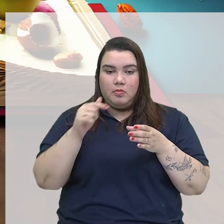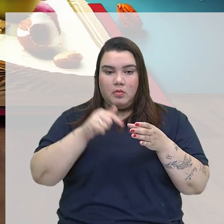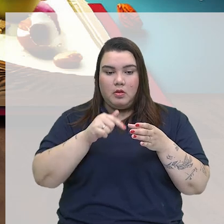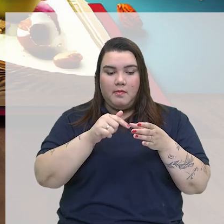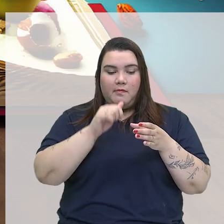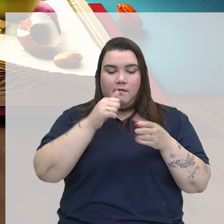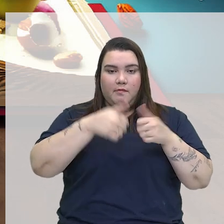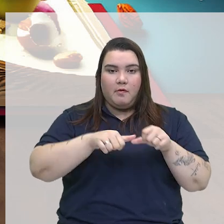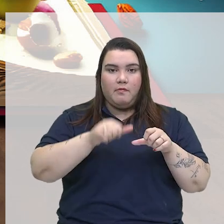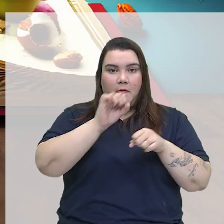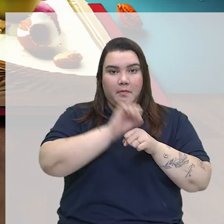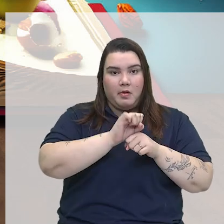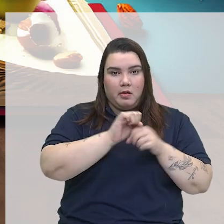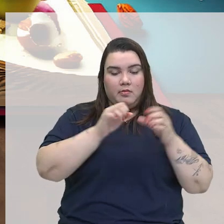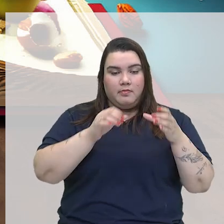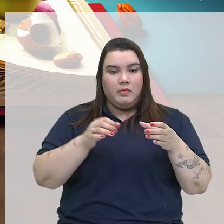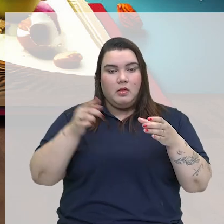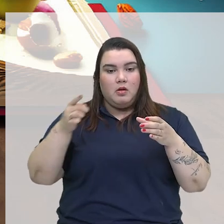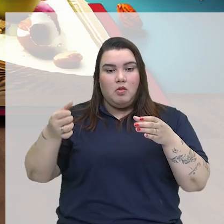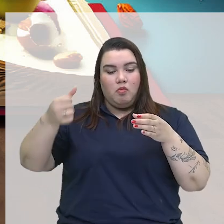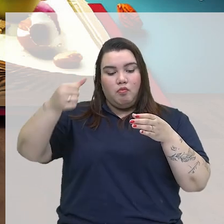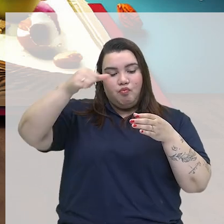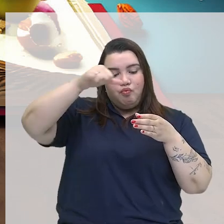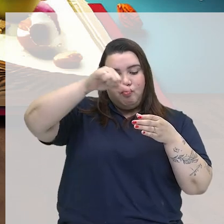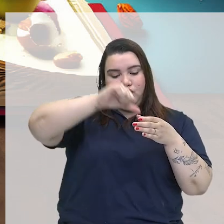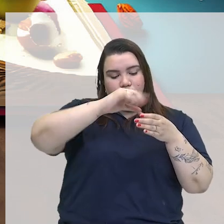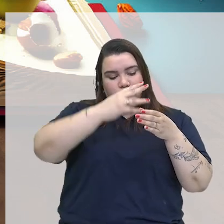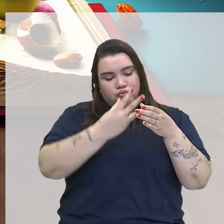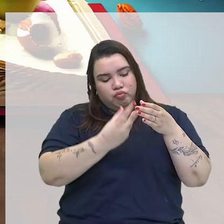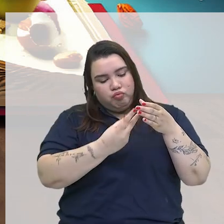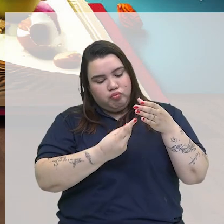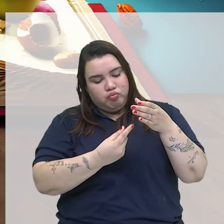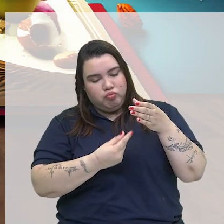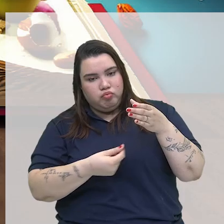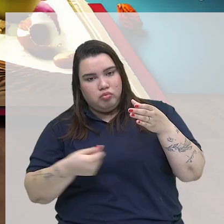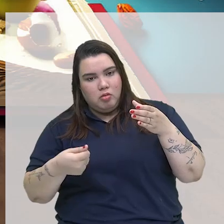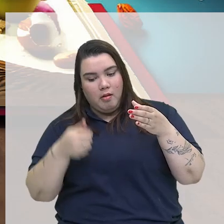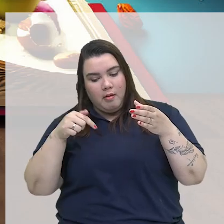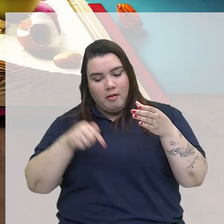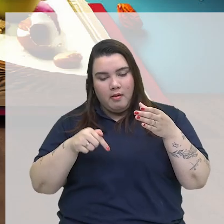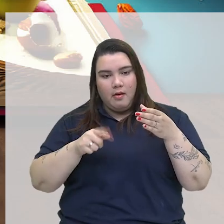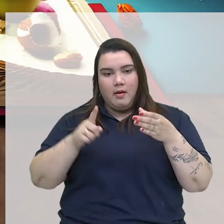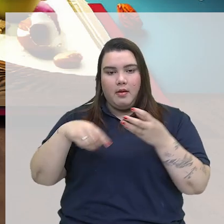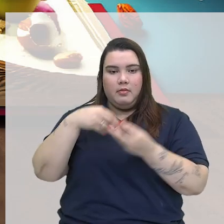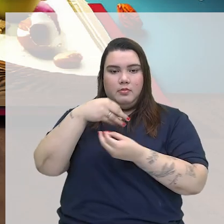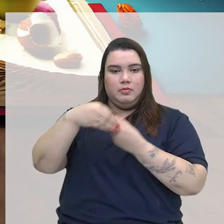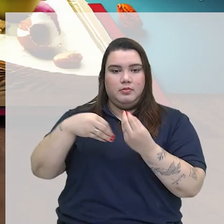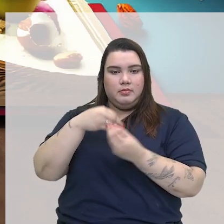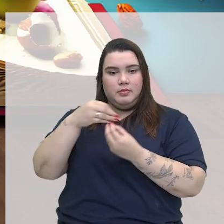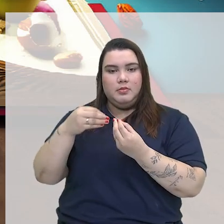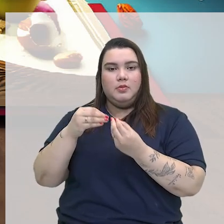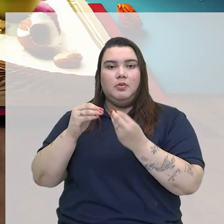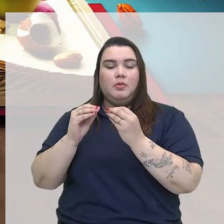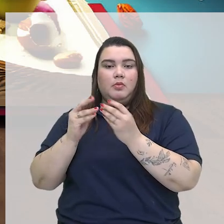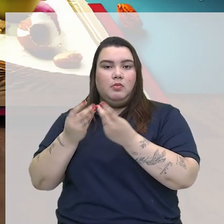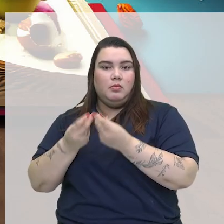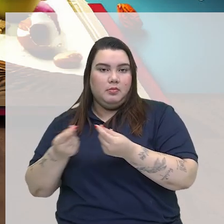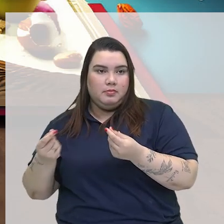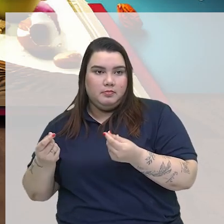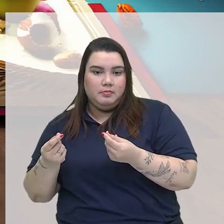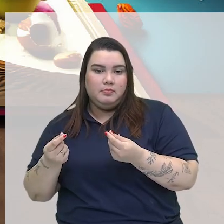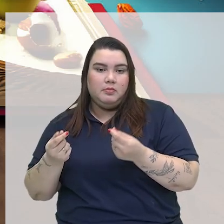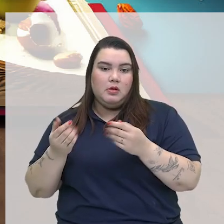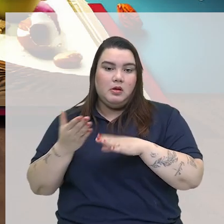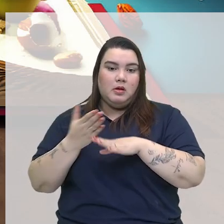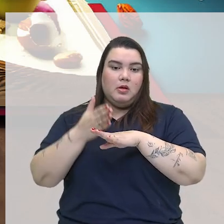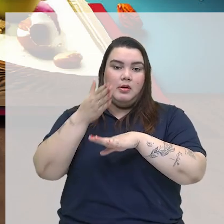ficar retido o pó. E o que passar embaixo é que vai ser considerada a mistura homogênea.